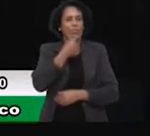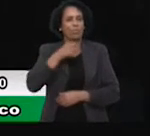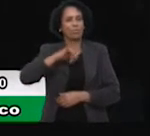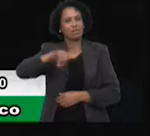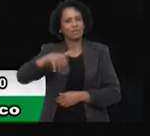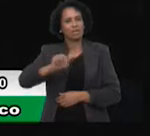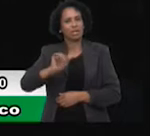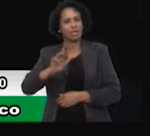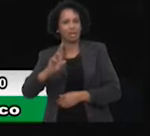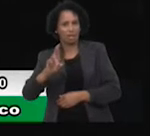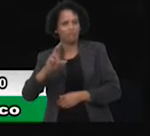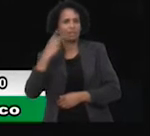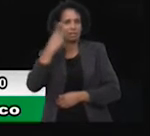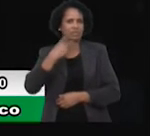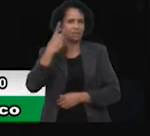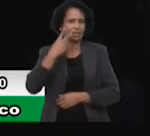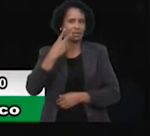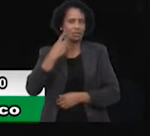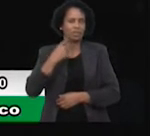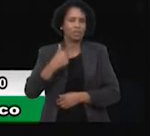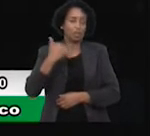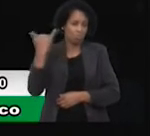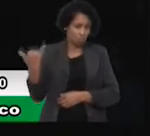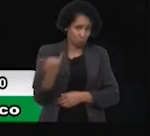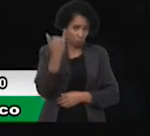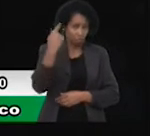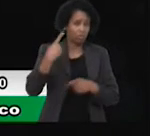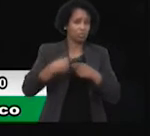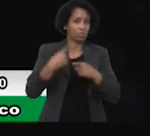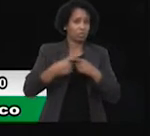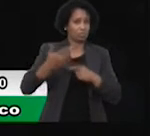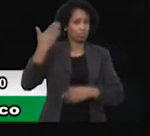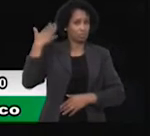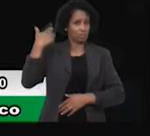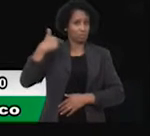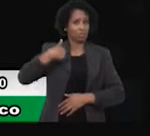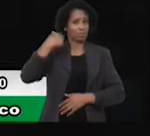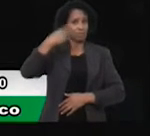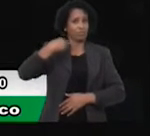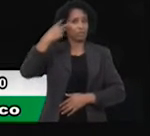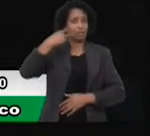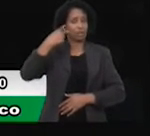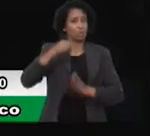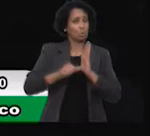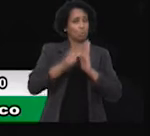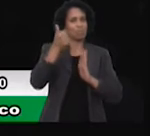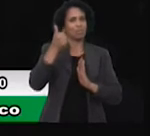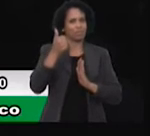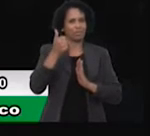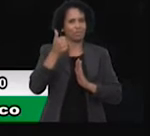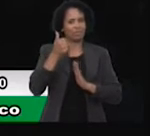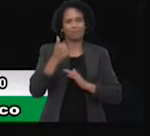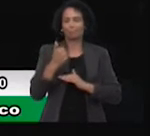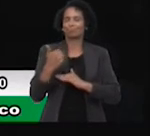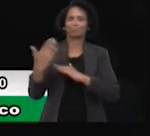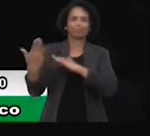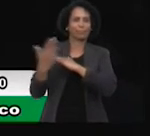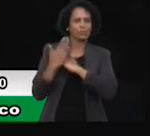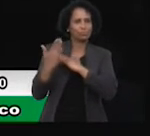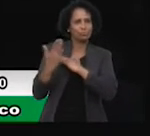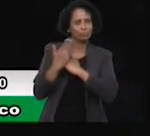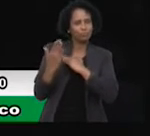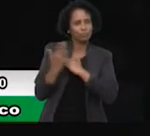eu fui vereadora no meu primeiro mandato. Ele nos acolheu com muito carinho, como ele sempre fez com